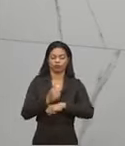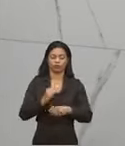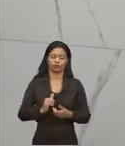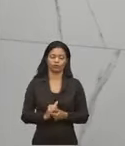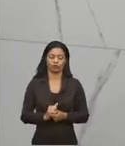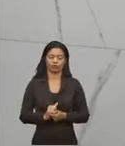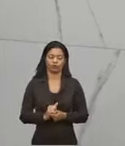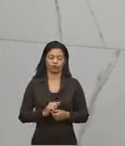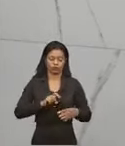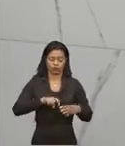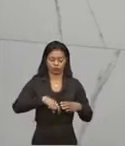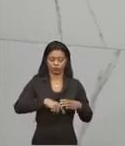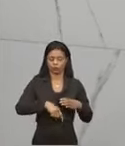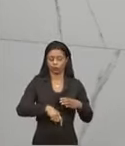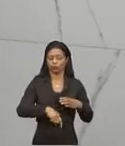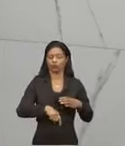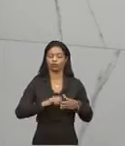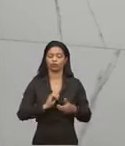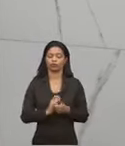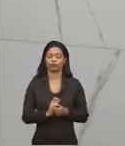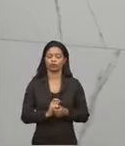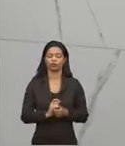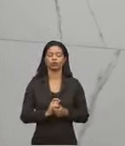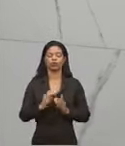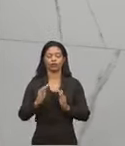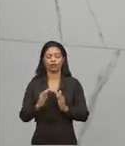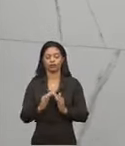do loteamento Caminhão do Mar,